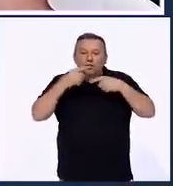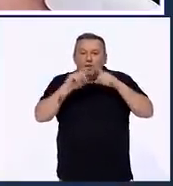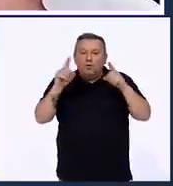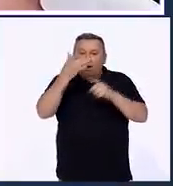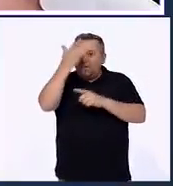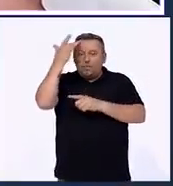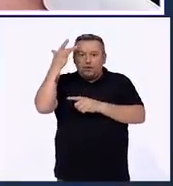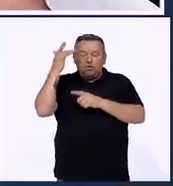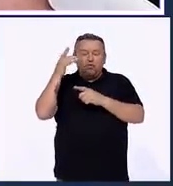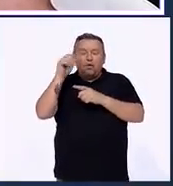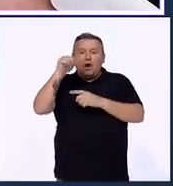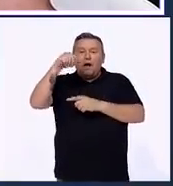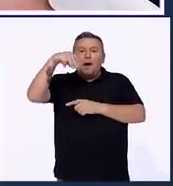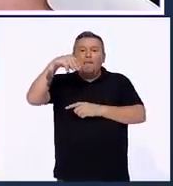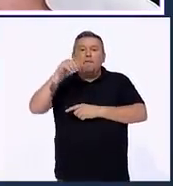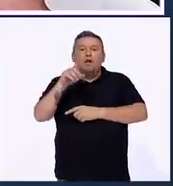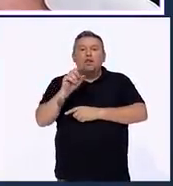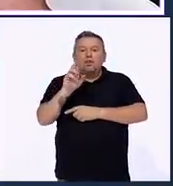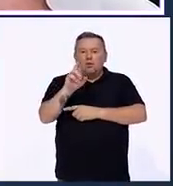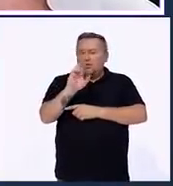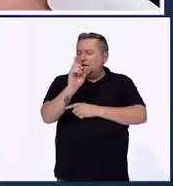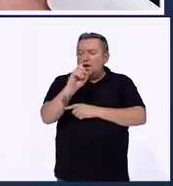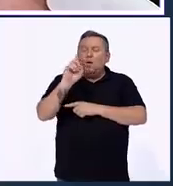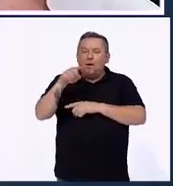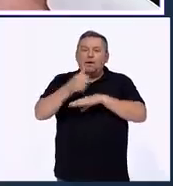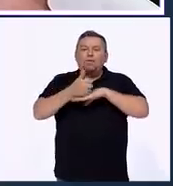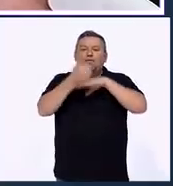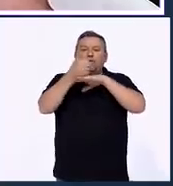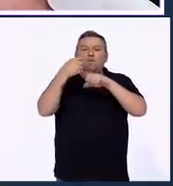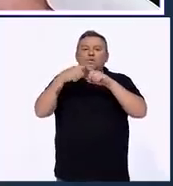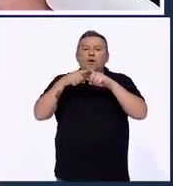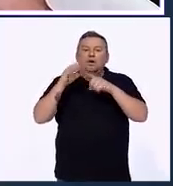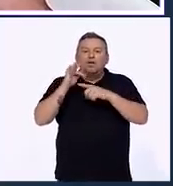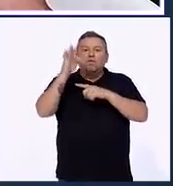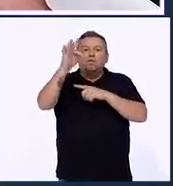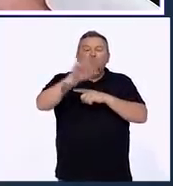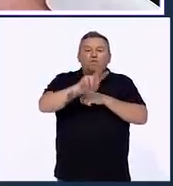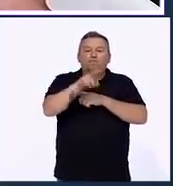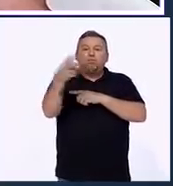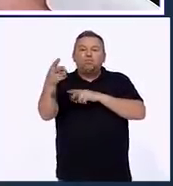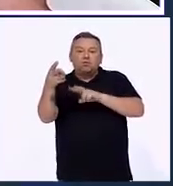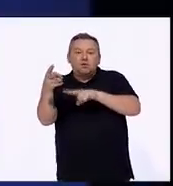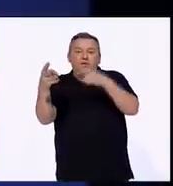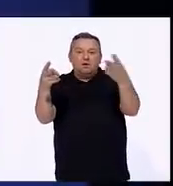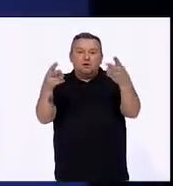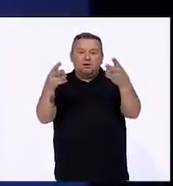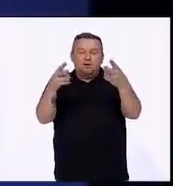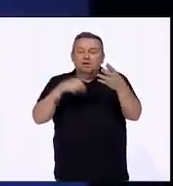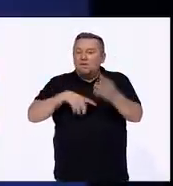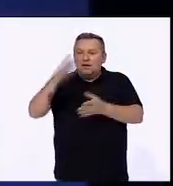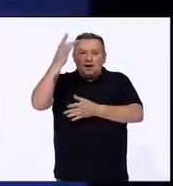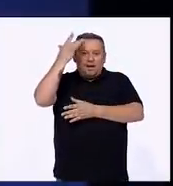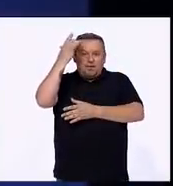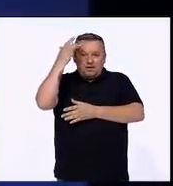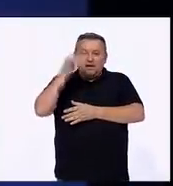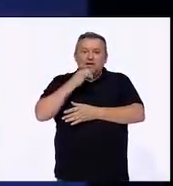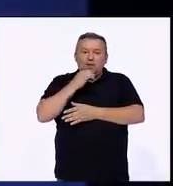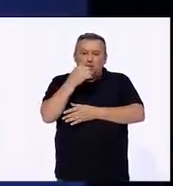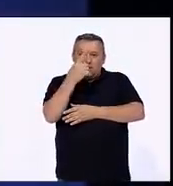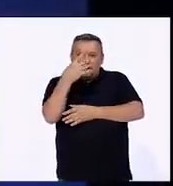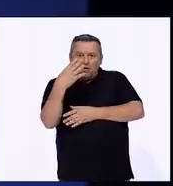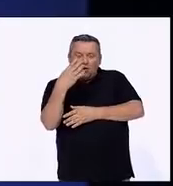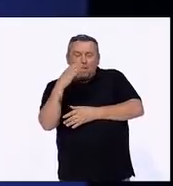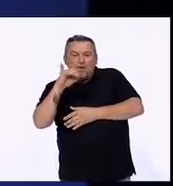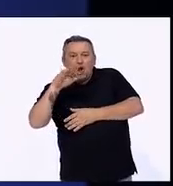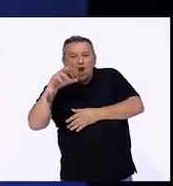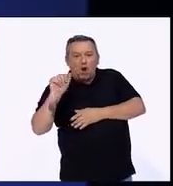essa serenidade diante de um futuro de transição que não será de um dia para o outro. Quer dizer, a gente não vai recuperar 14 milhões de empregos no estalar de